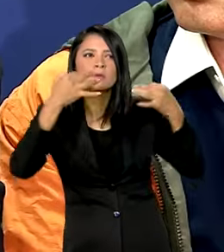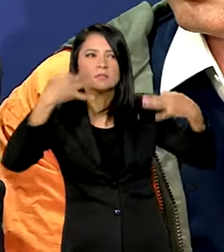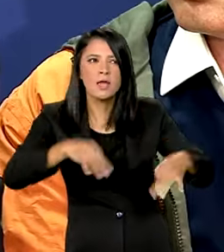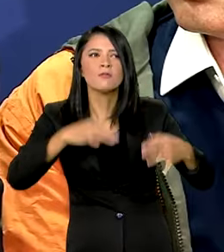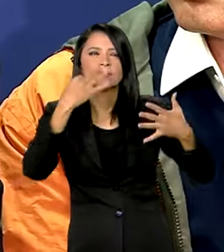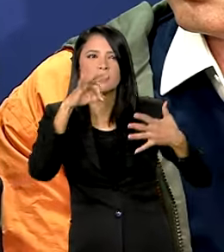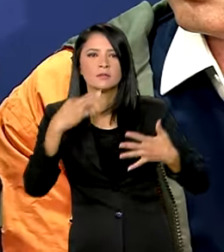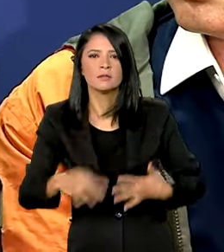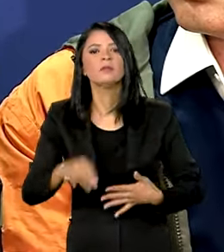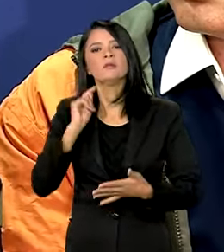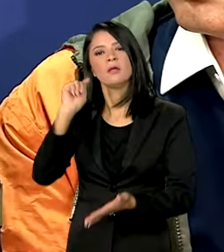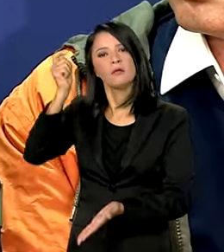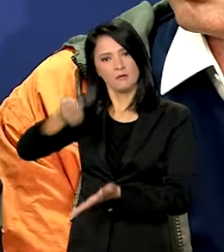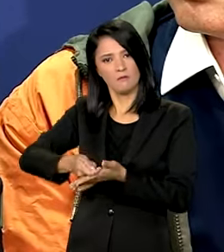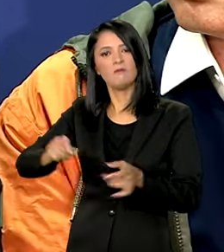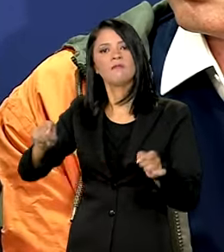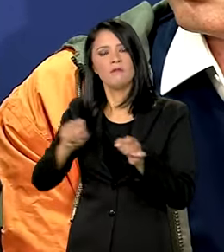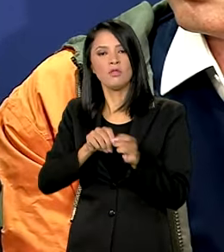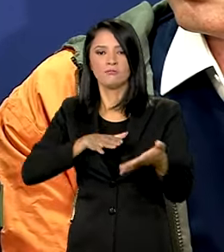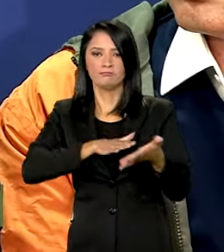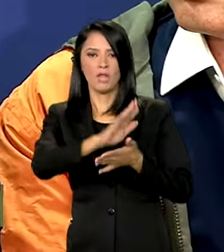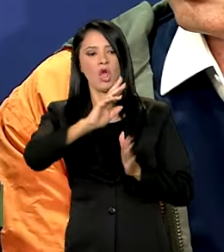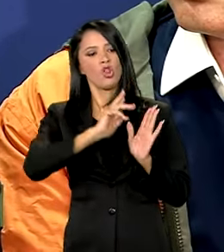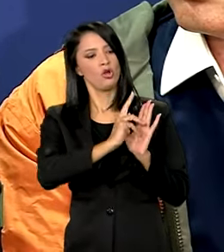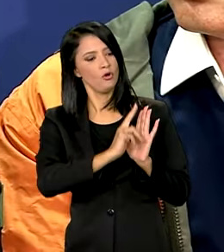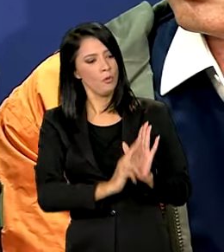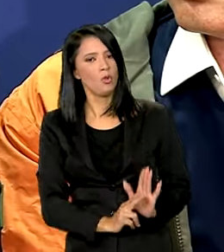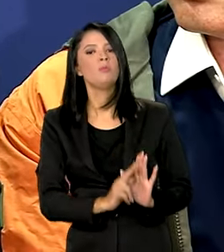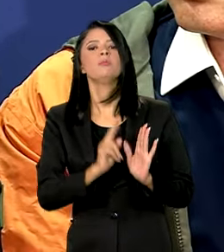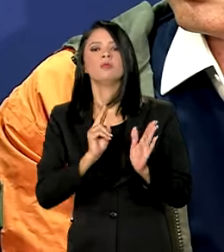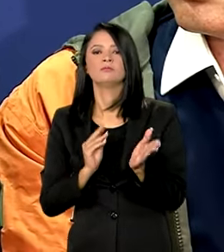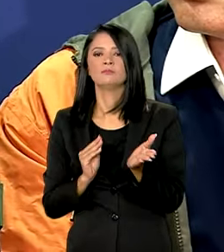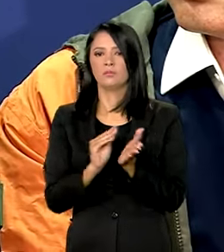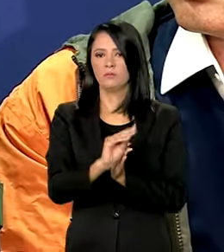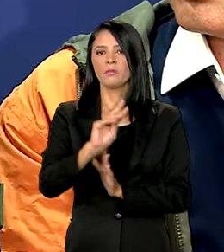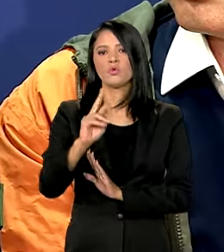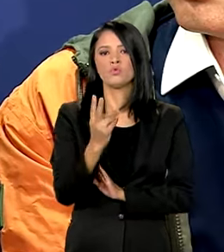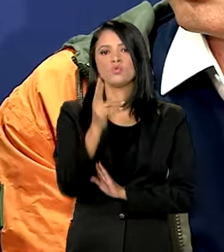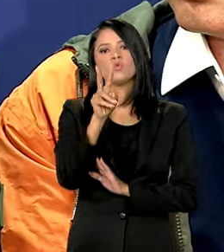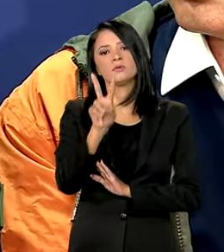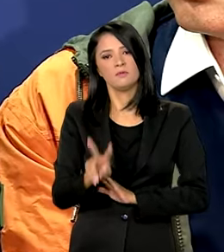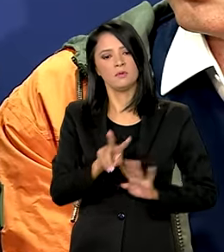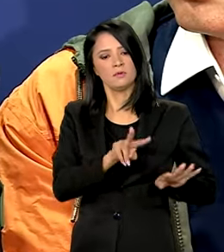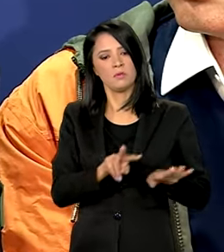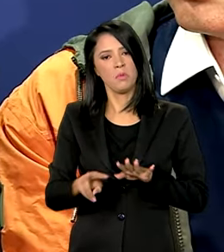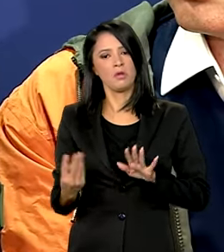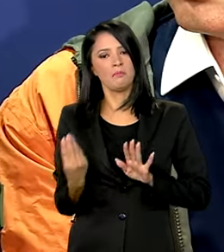será feito e a lista publicada duas vezes por semana.